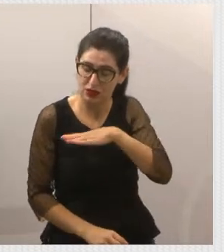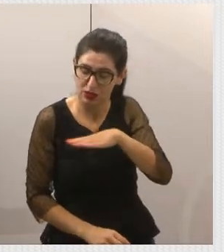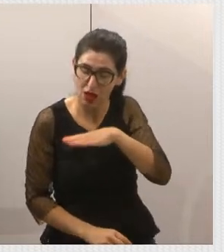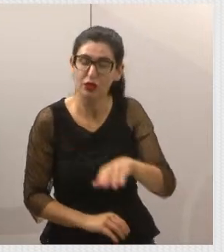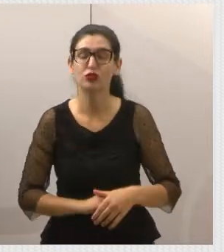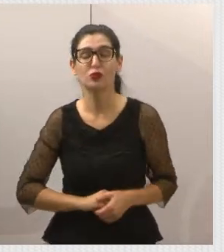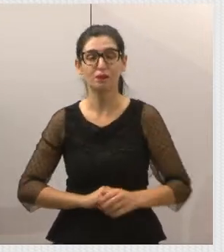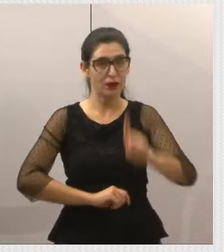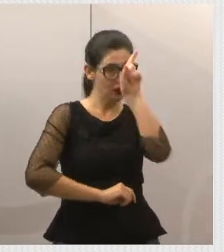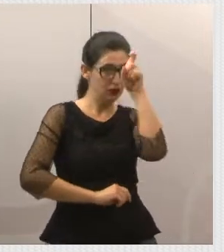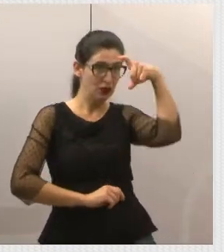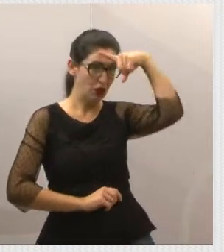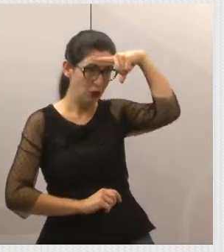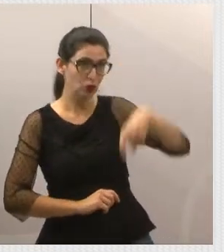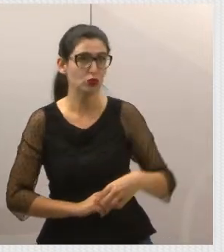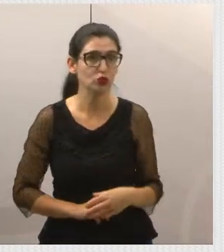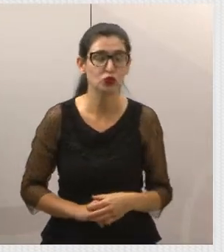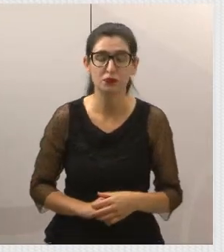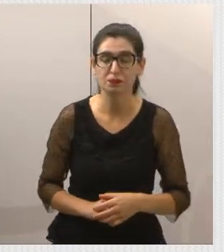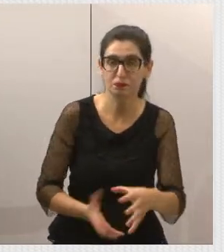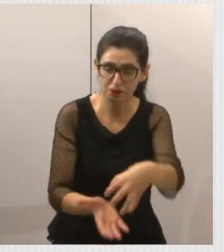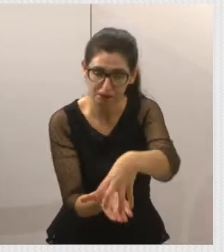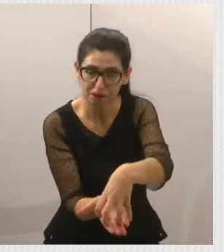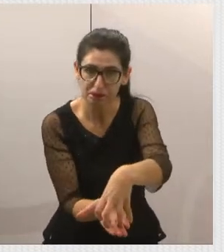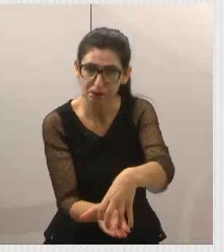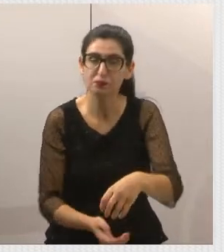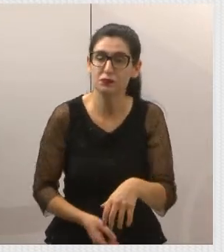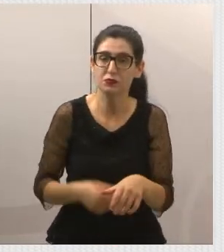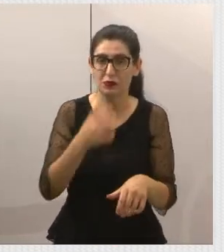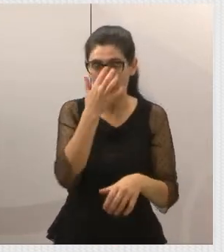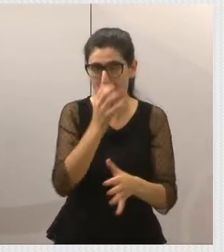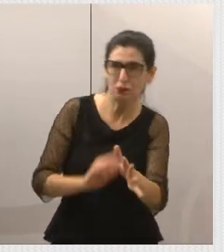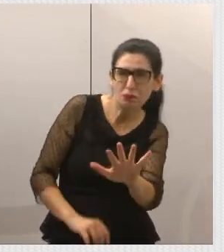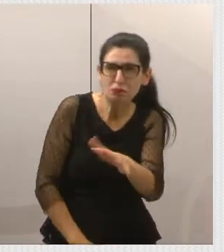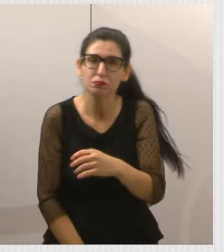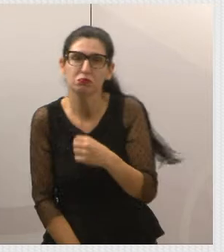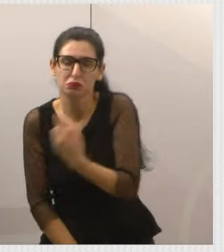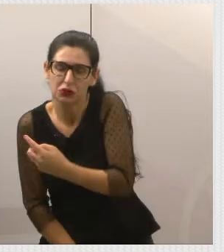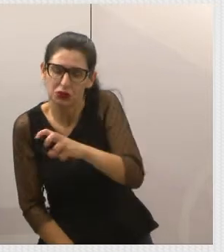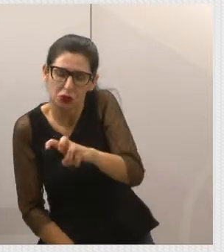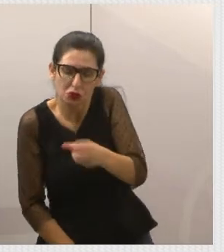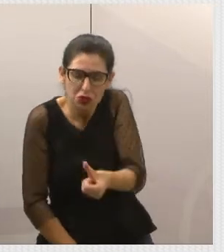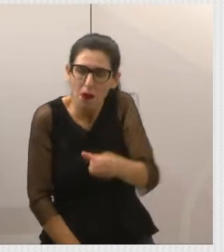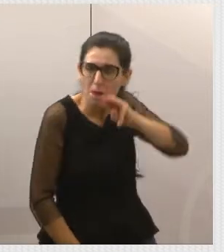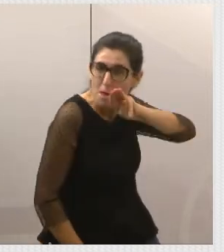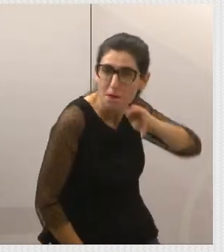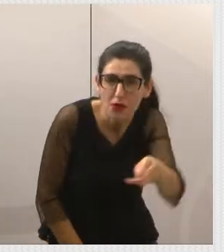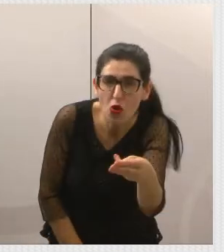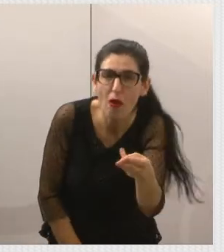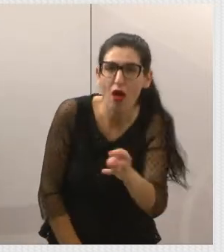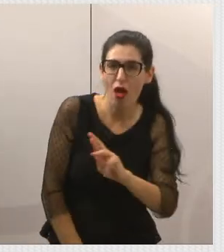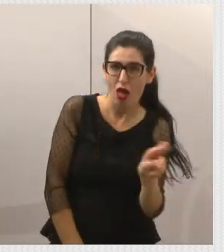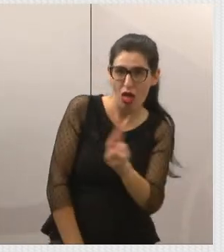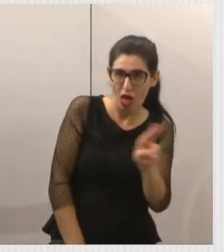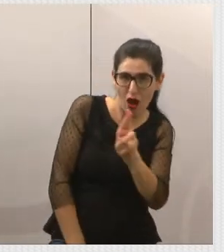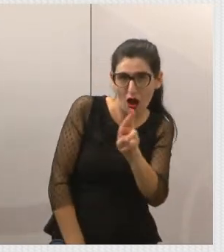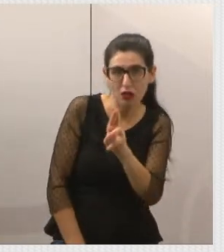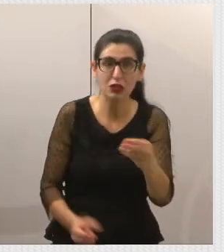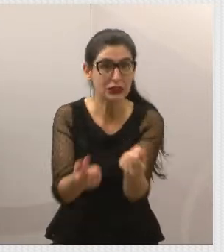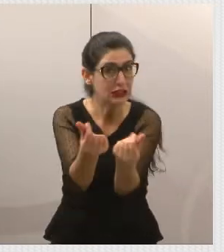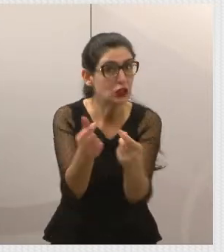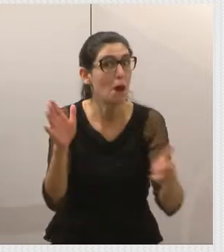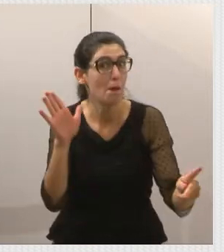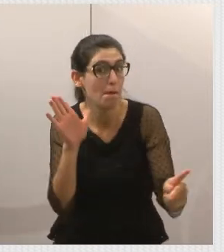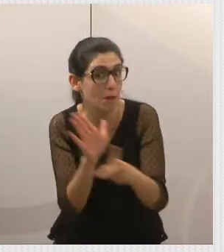de Saúde, a gente tem chega a 156 milhões de reais de recurso do Tesouro, né? Existem